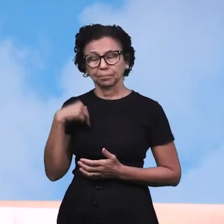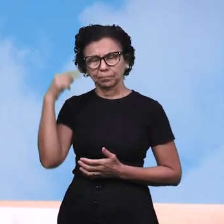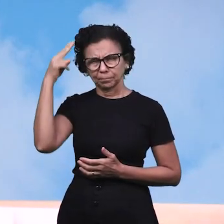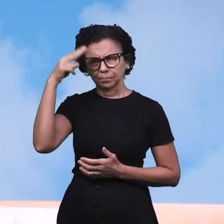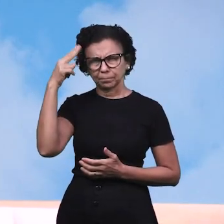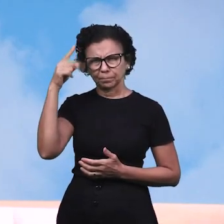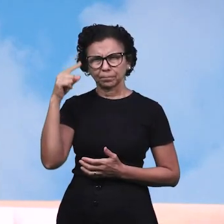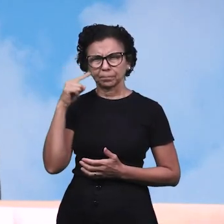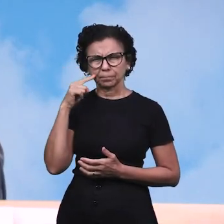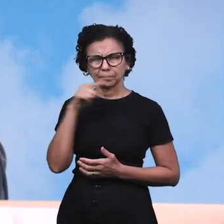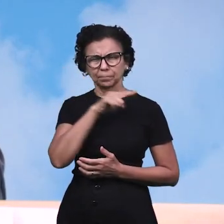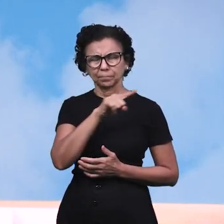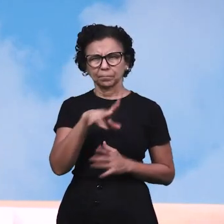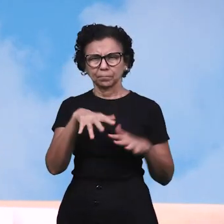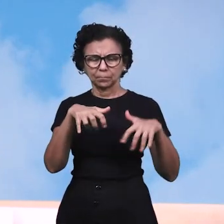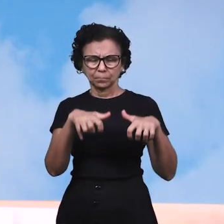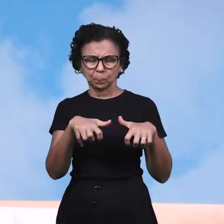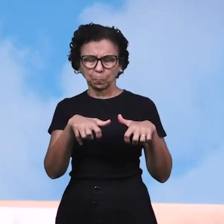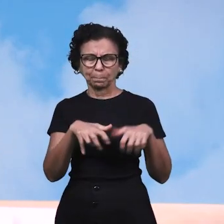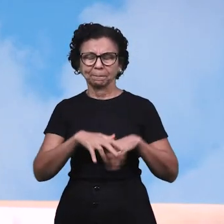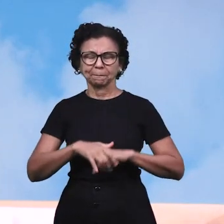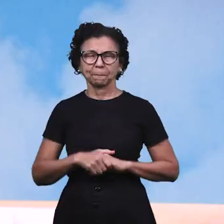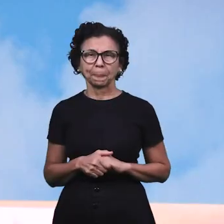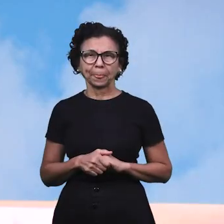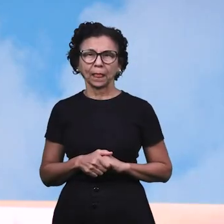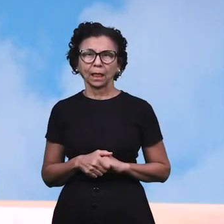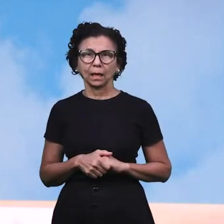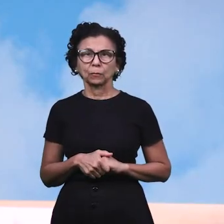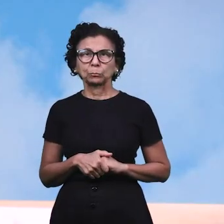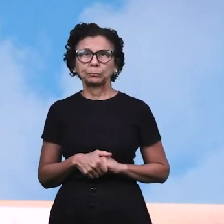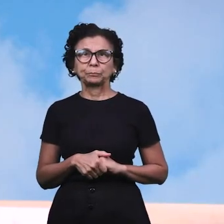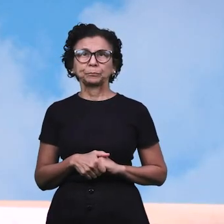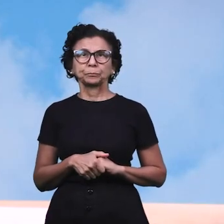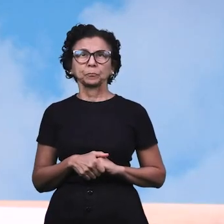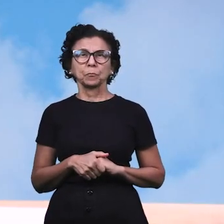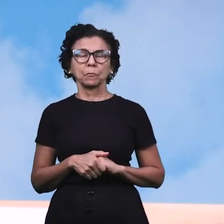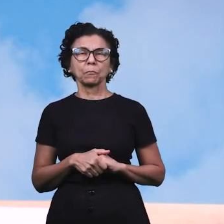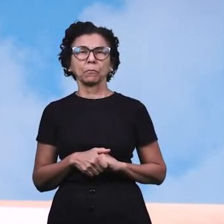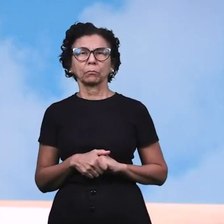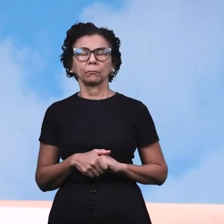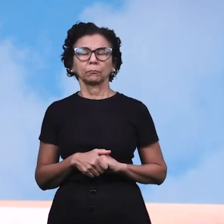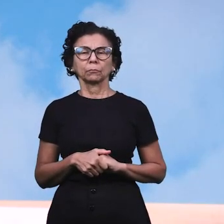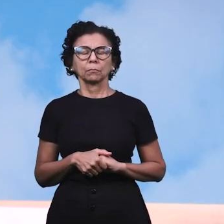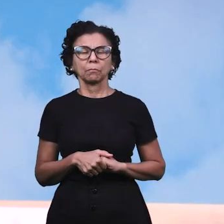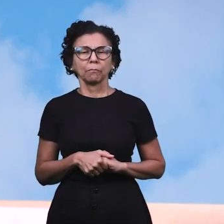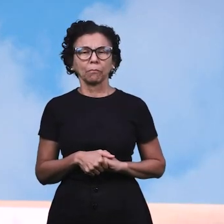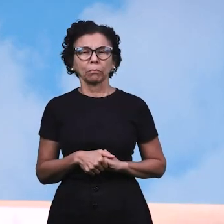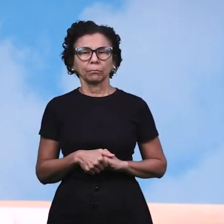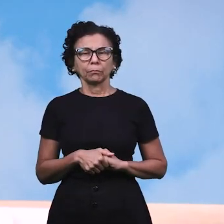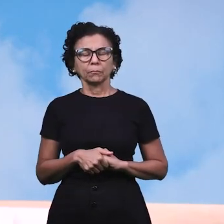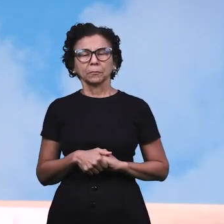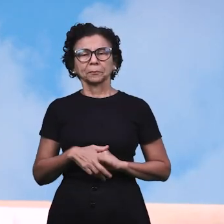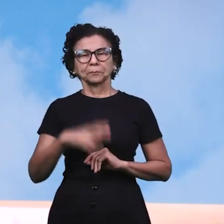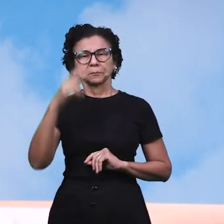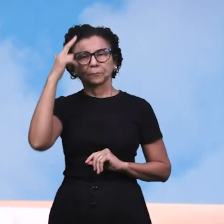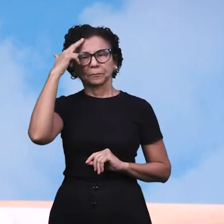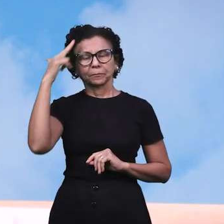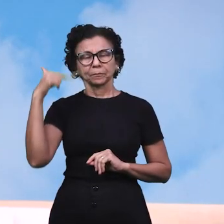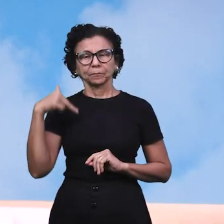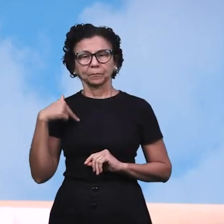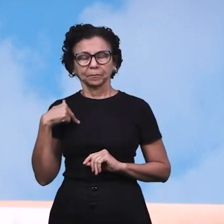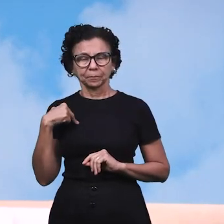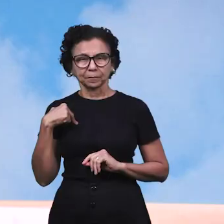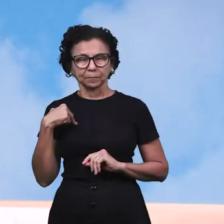prostrados. José, naquele momento, era a profecia na vida